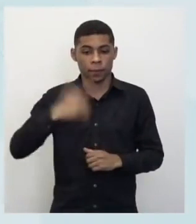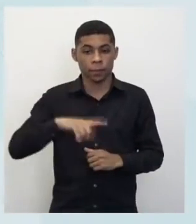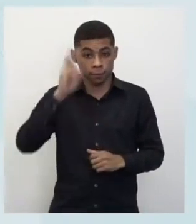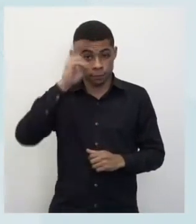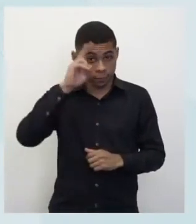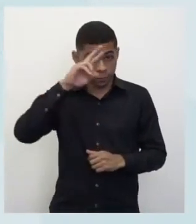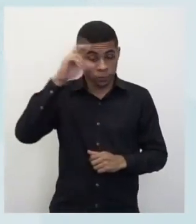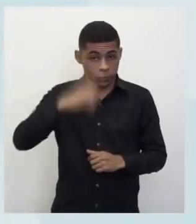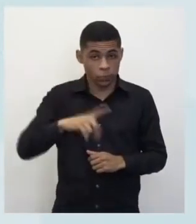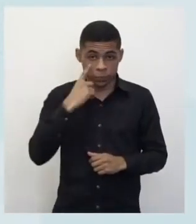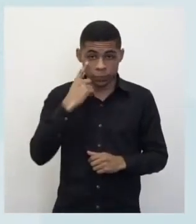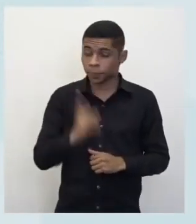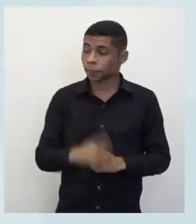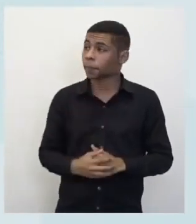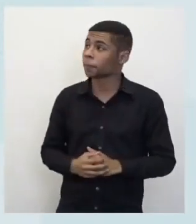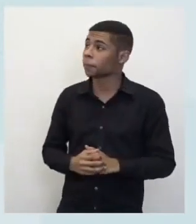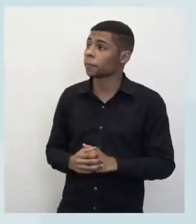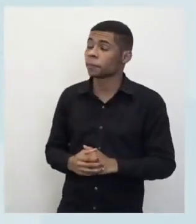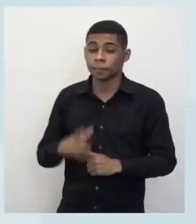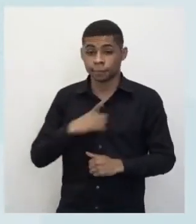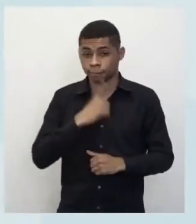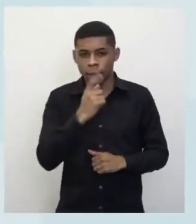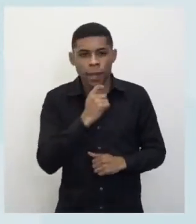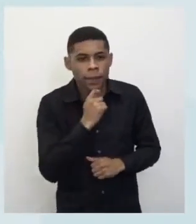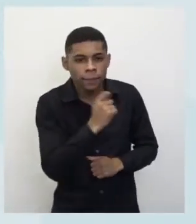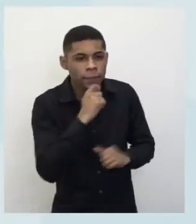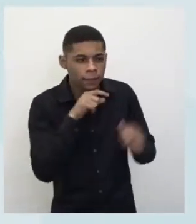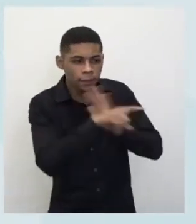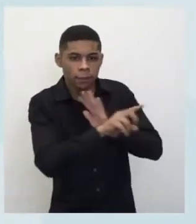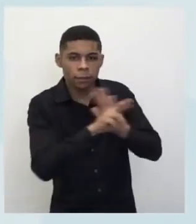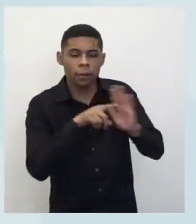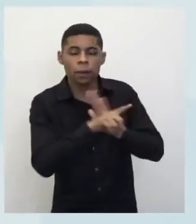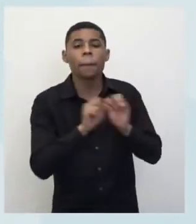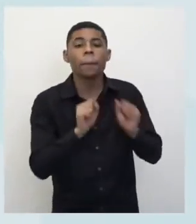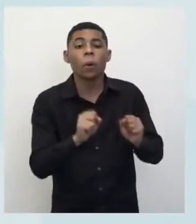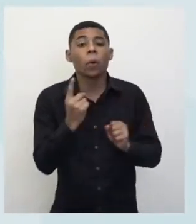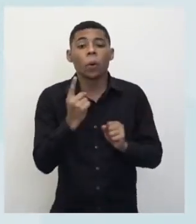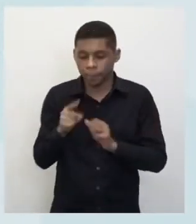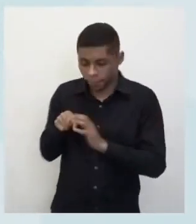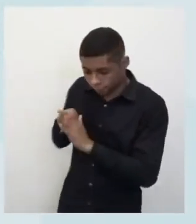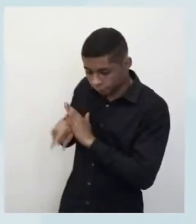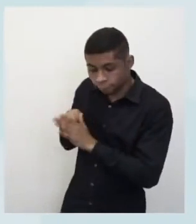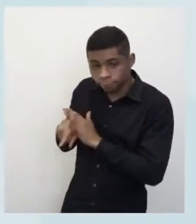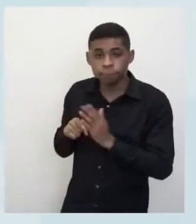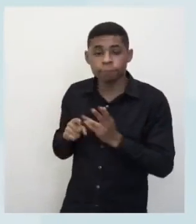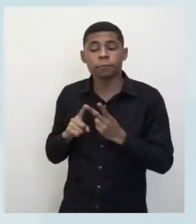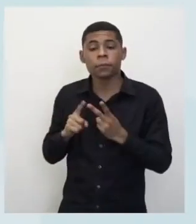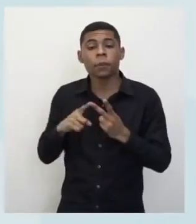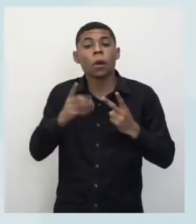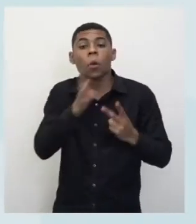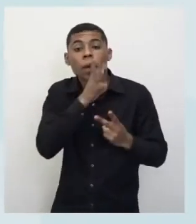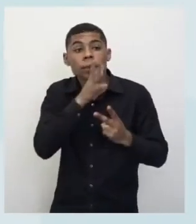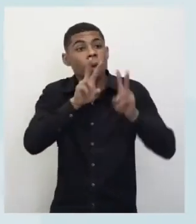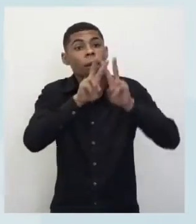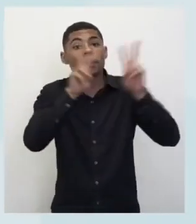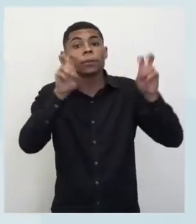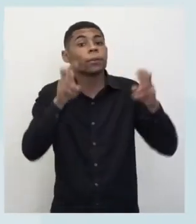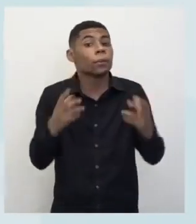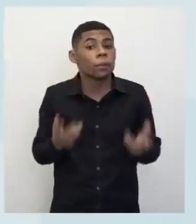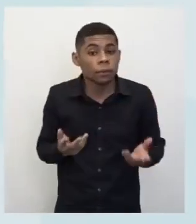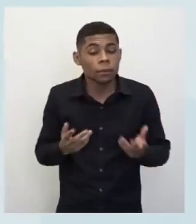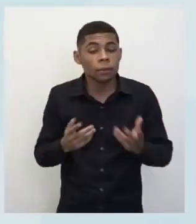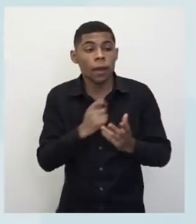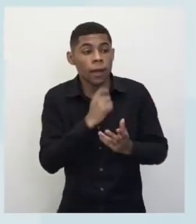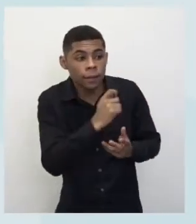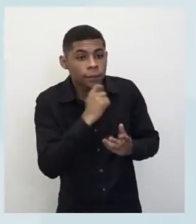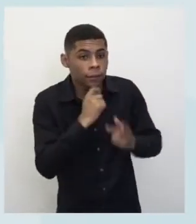colocamos isso uma vez, né? Uma entrevista pode envolver pesquisas, quando o entrevistador precisa conhecer o assunto para entrevistar alguém,